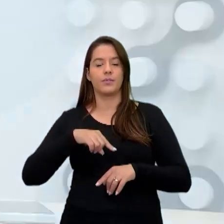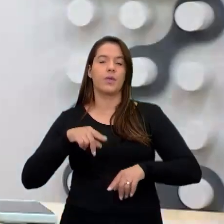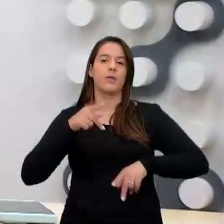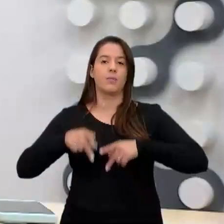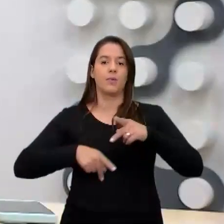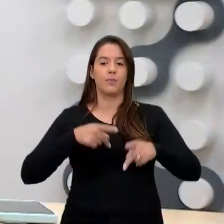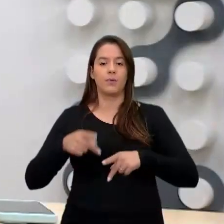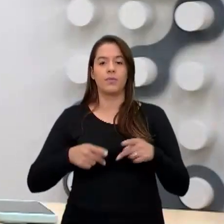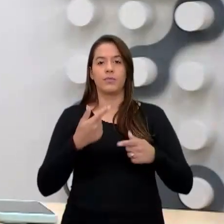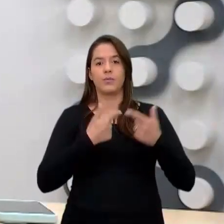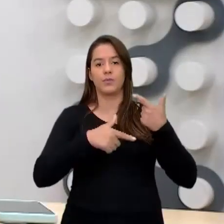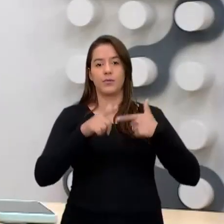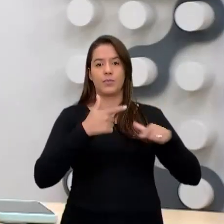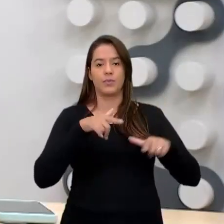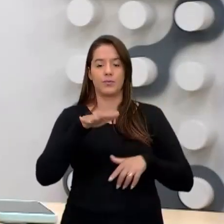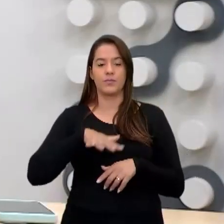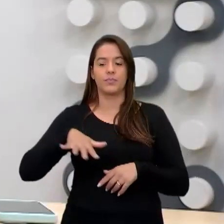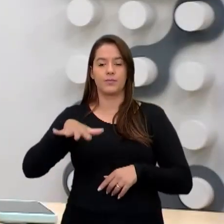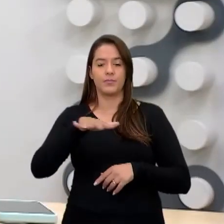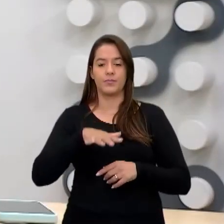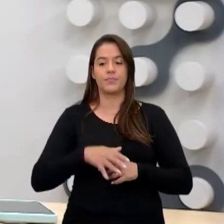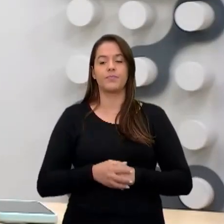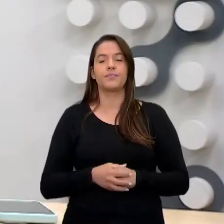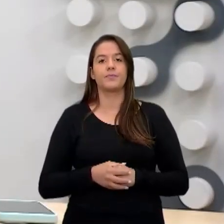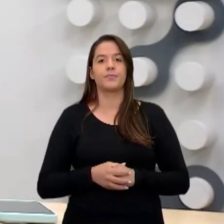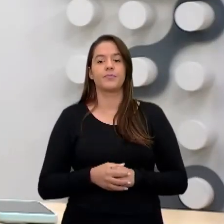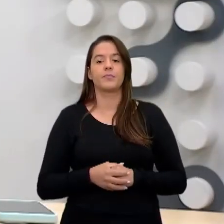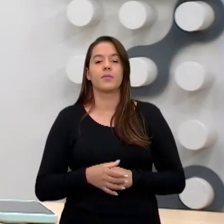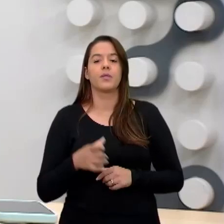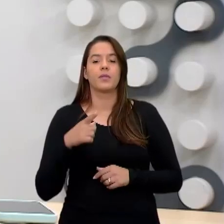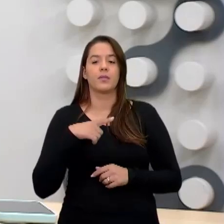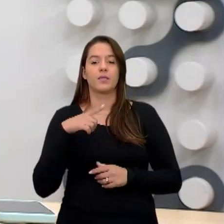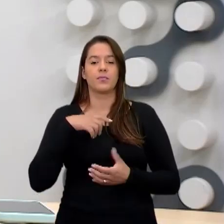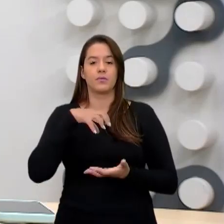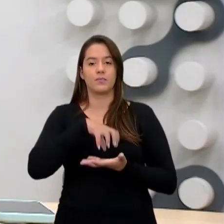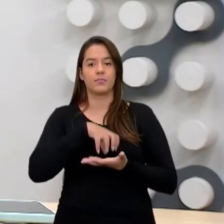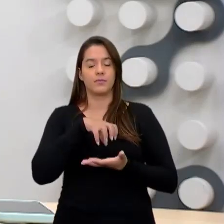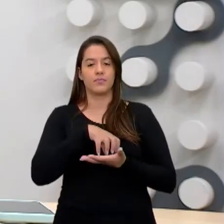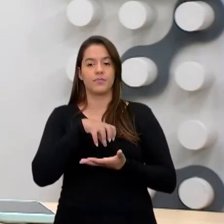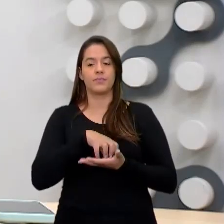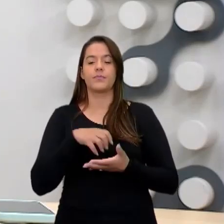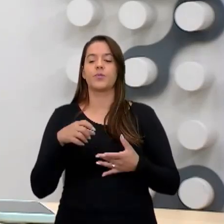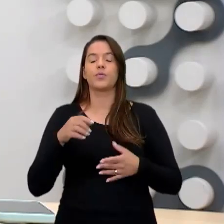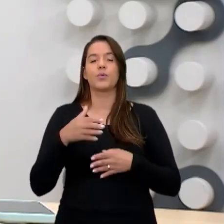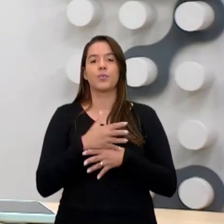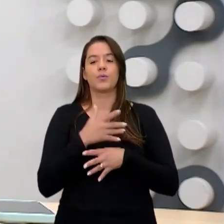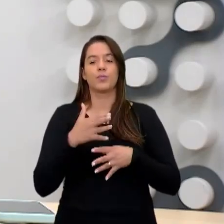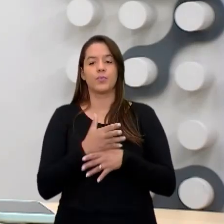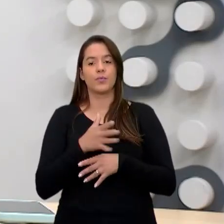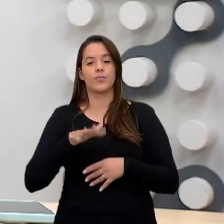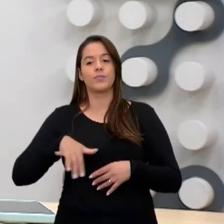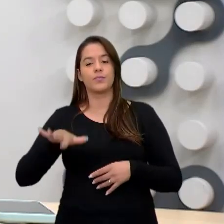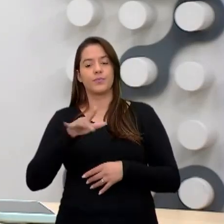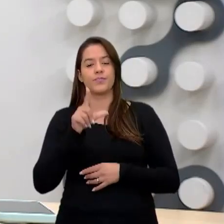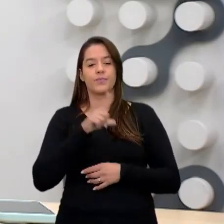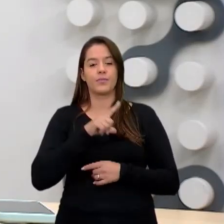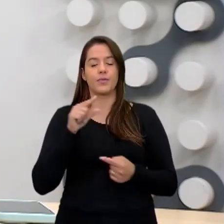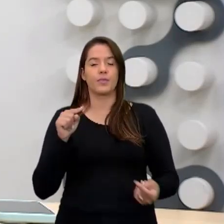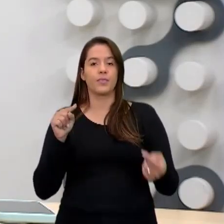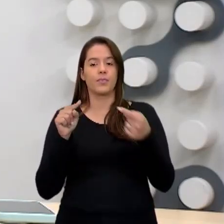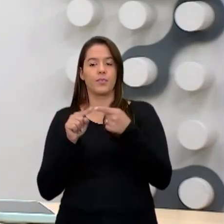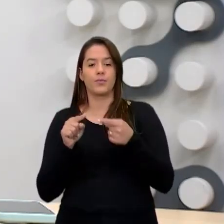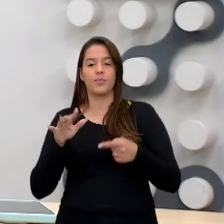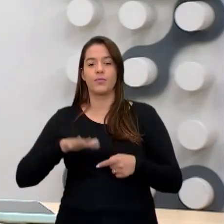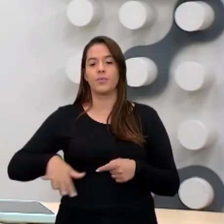a outras capitais regionais. Então são considerados aí centros urbanos, né, que tem lá, né, uma